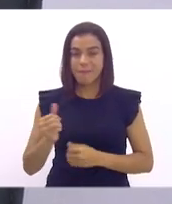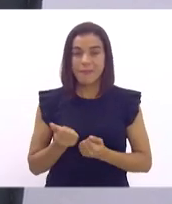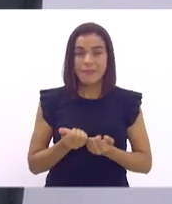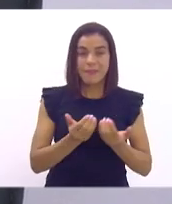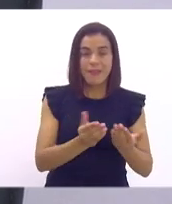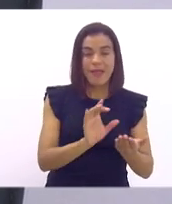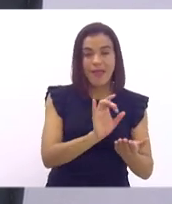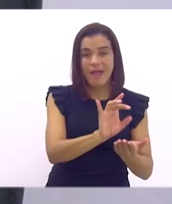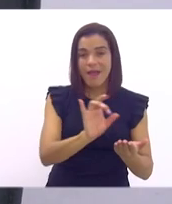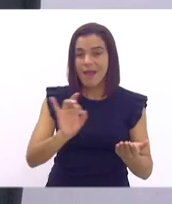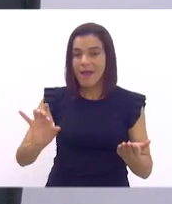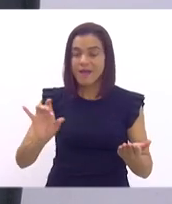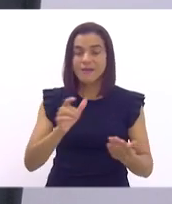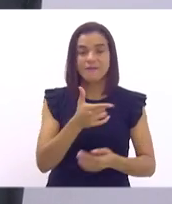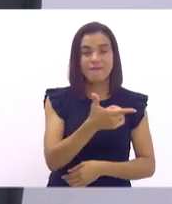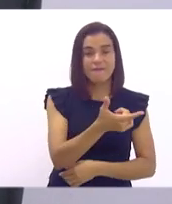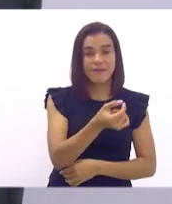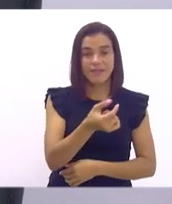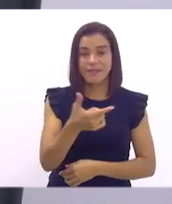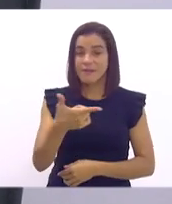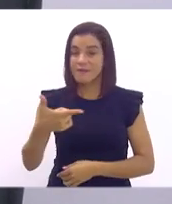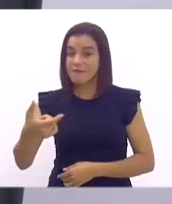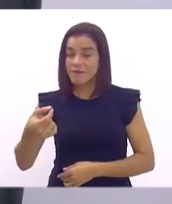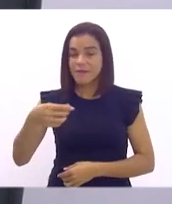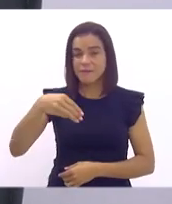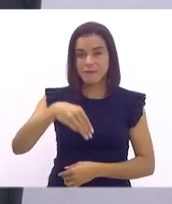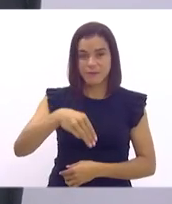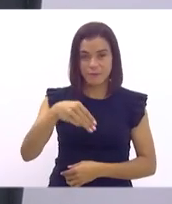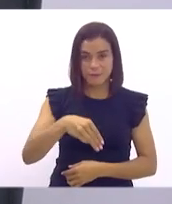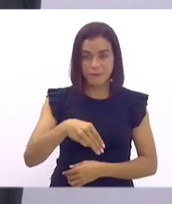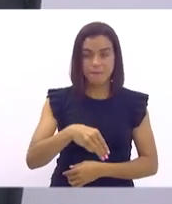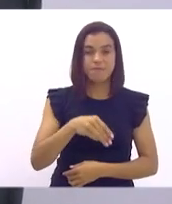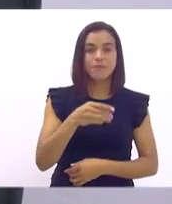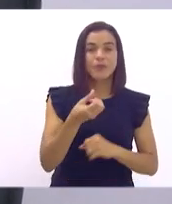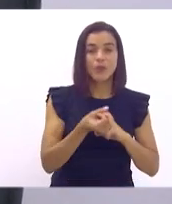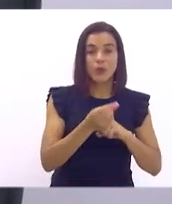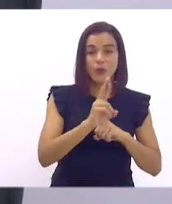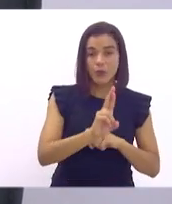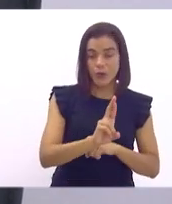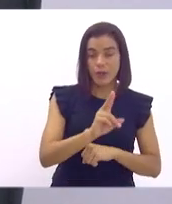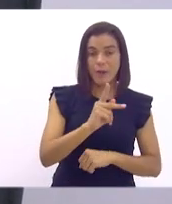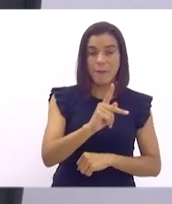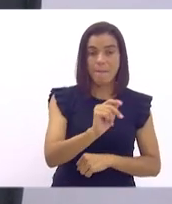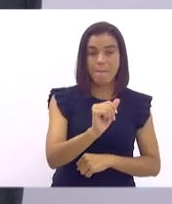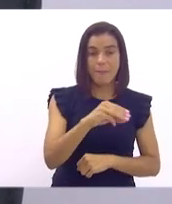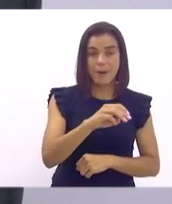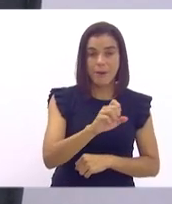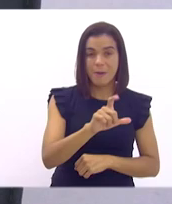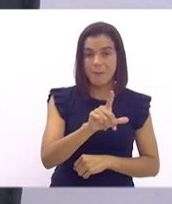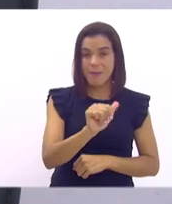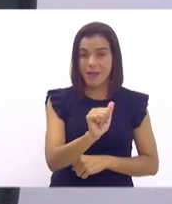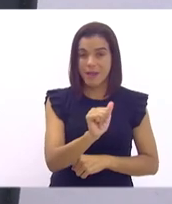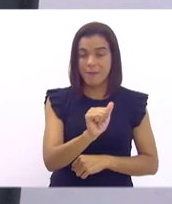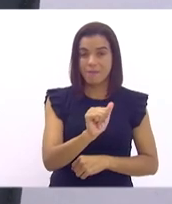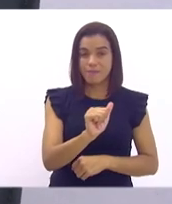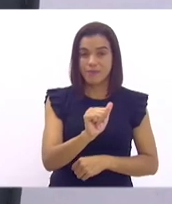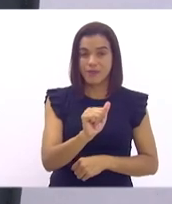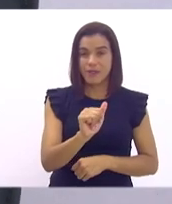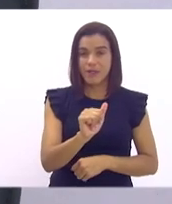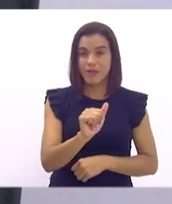minutos a cada expositora, atendendo a seguinte ordem: doutora Pâmela, doutora Júlia, é Júlia ou